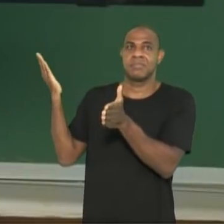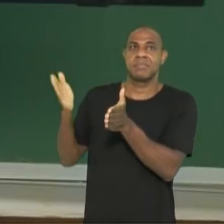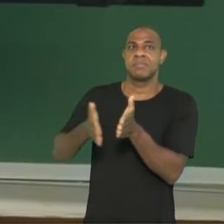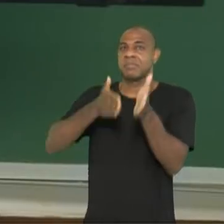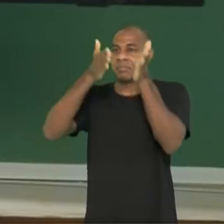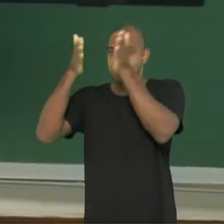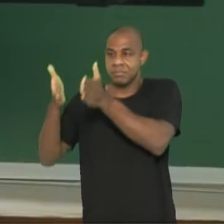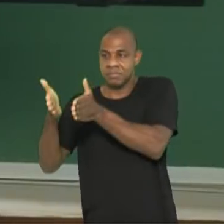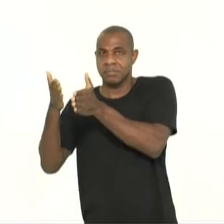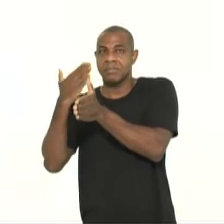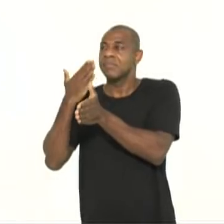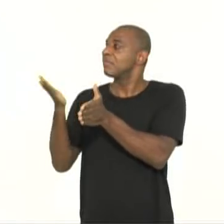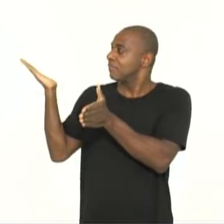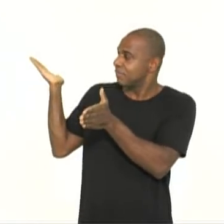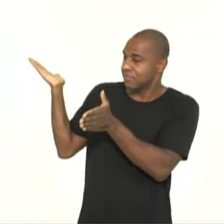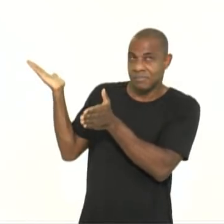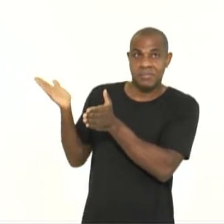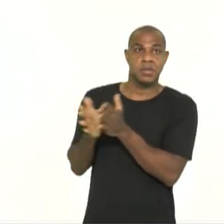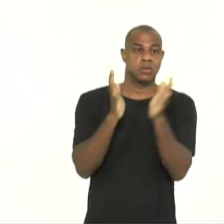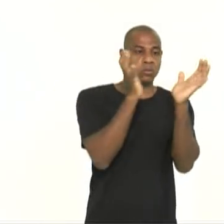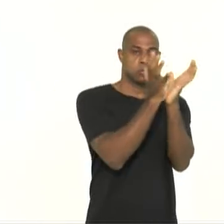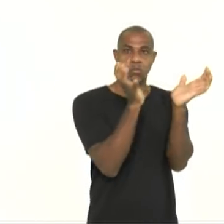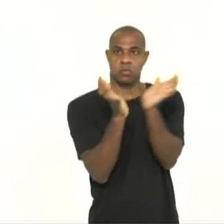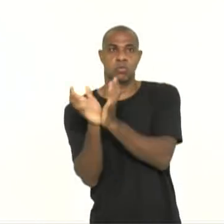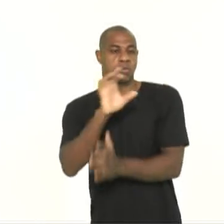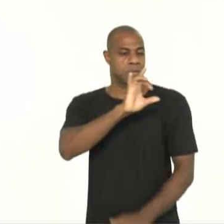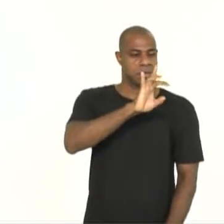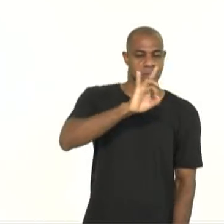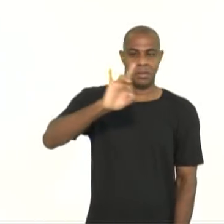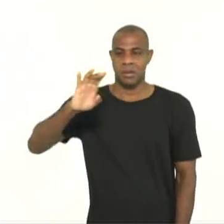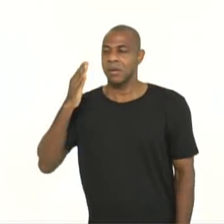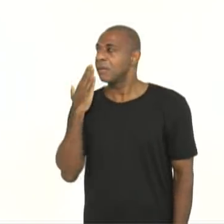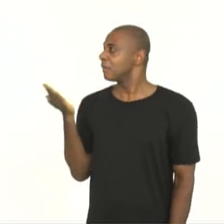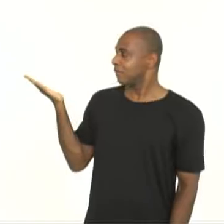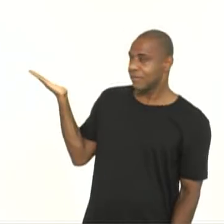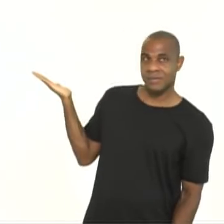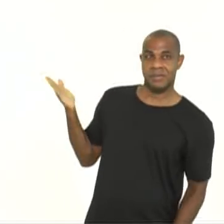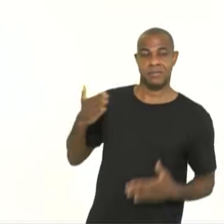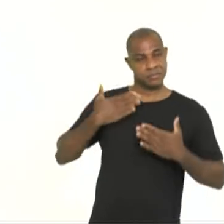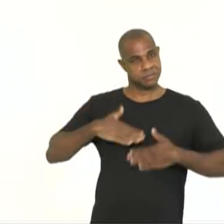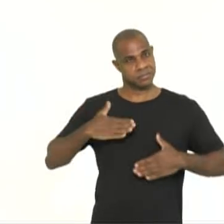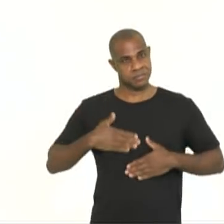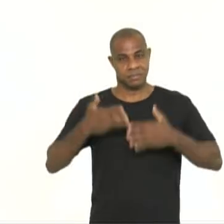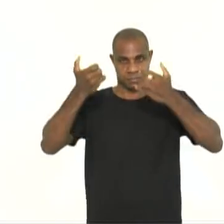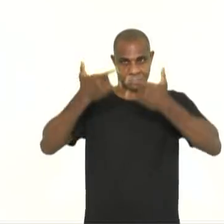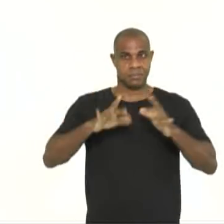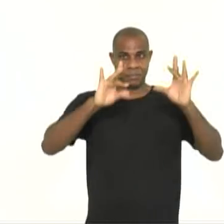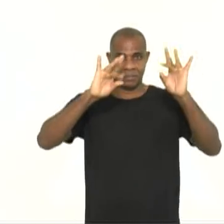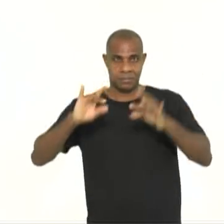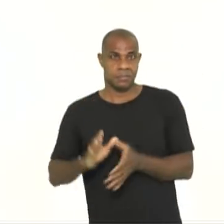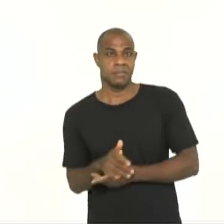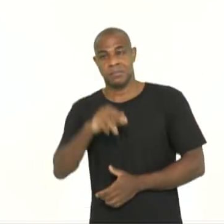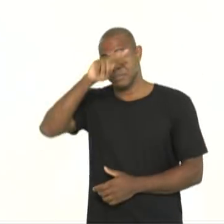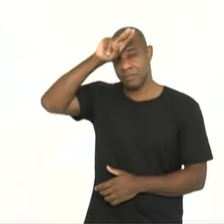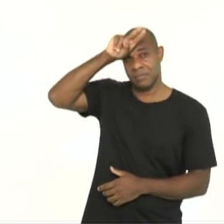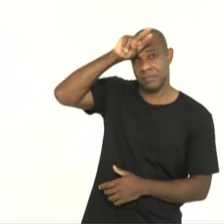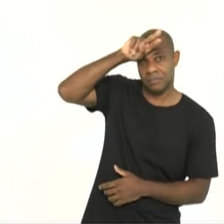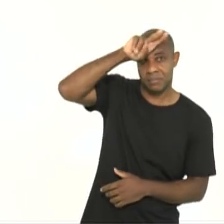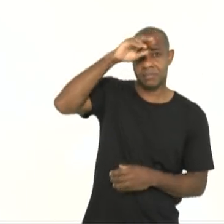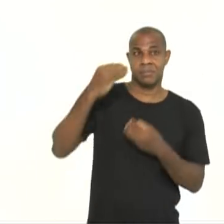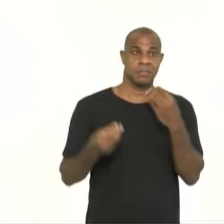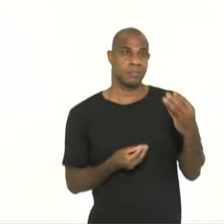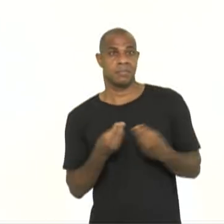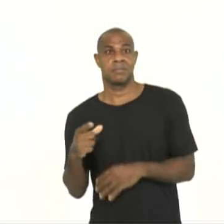os diplópodes. Vamos falar de cada um devagar, para relembrar tudo. Os insetos, eles